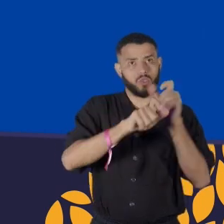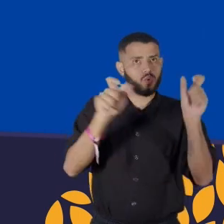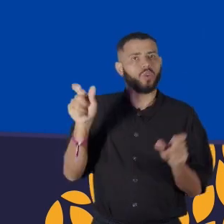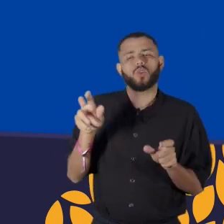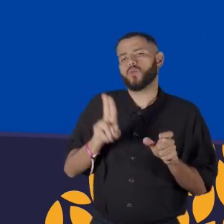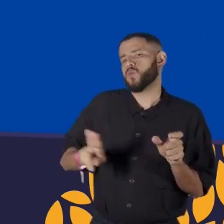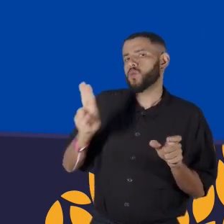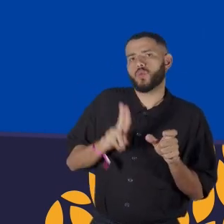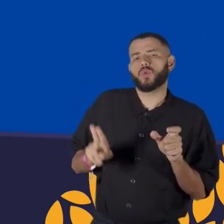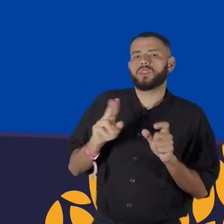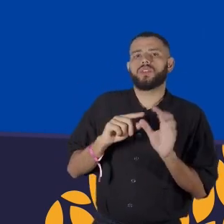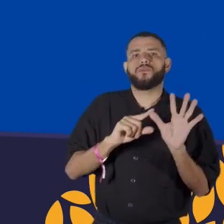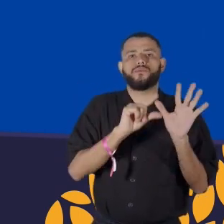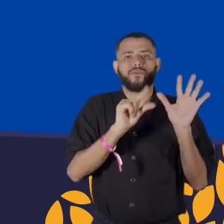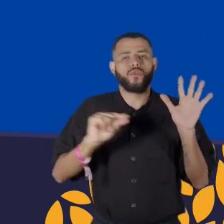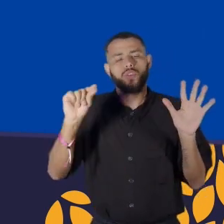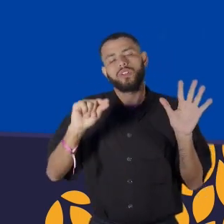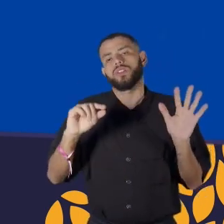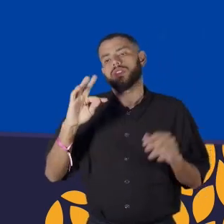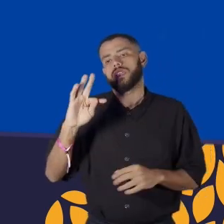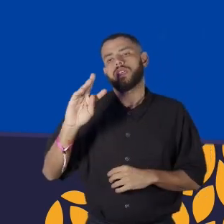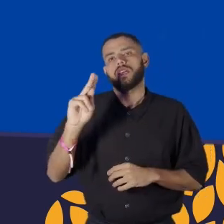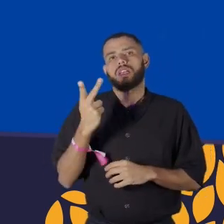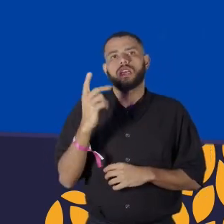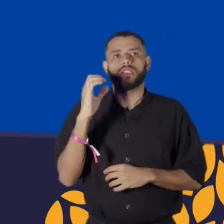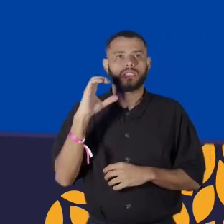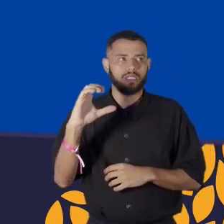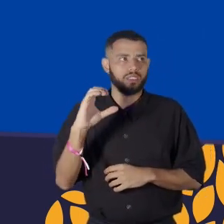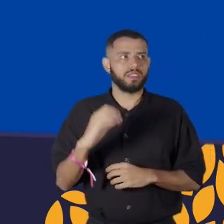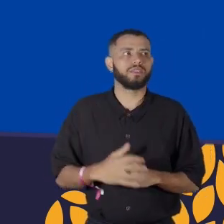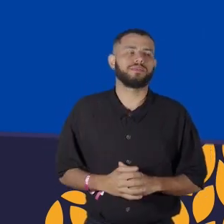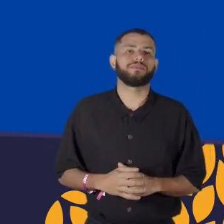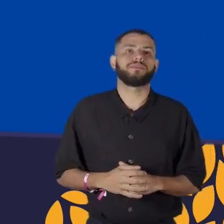THC. Hoje eu vou trazer um padrão aqui para vocês